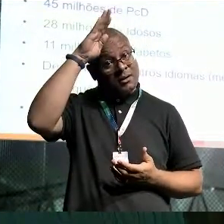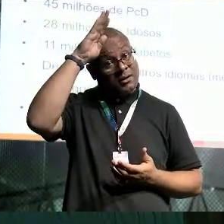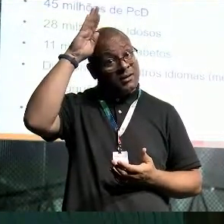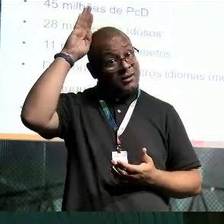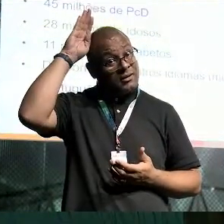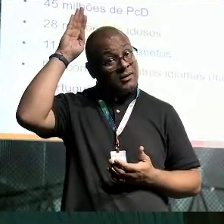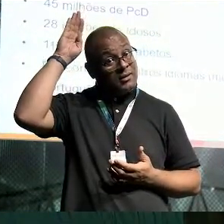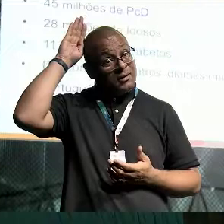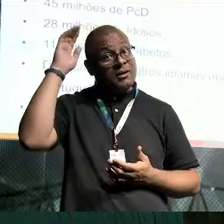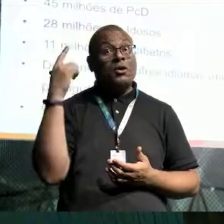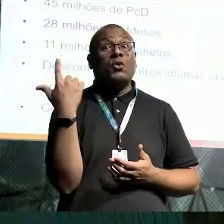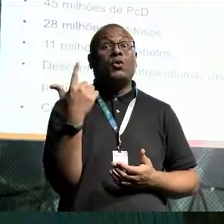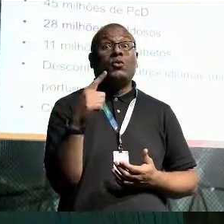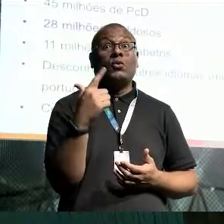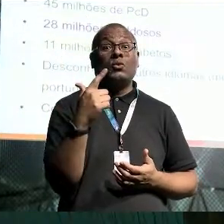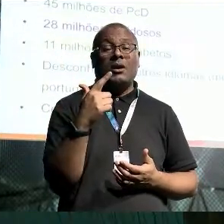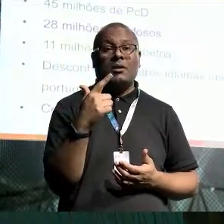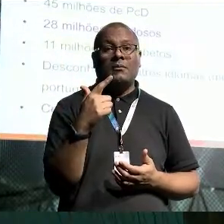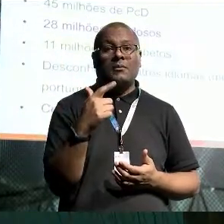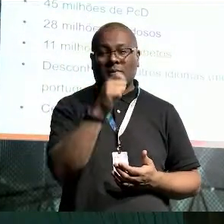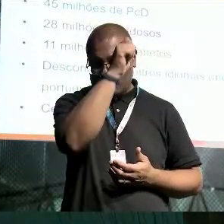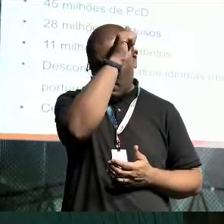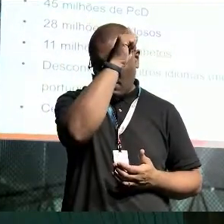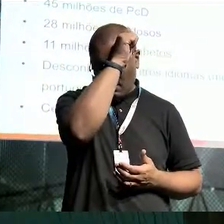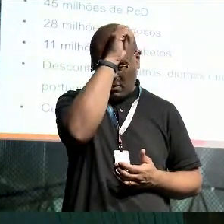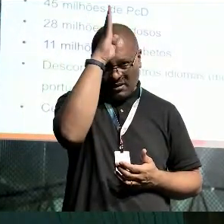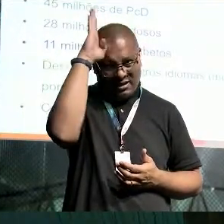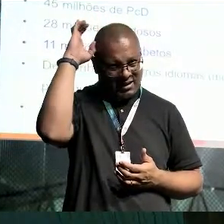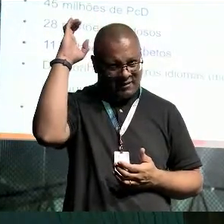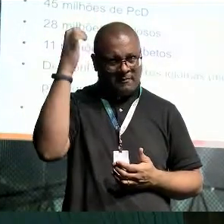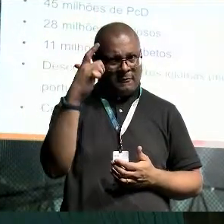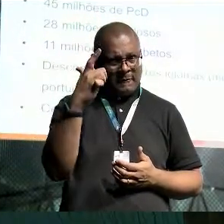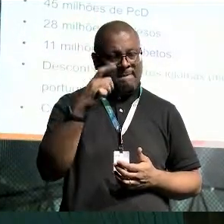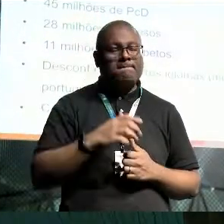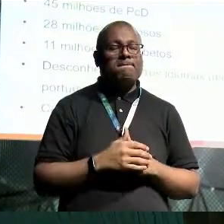analfabetos? Nos últimos tempos de pandemia,